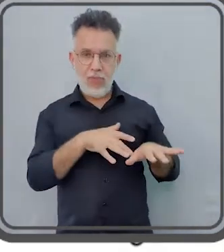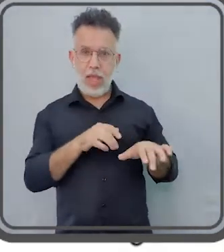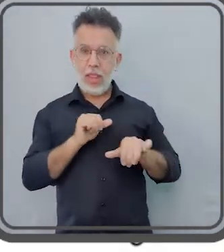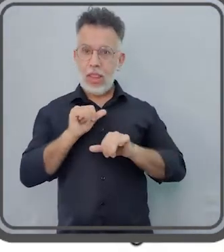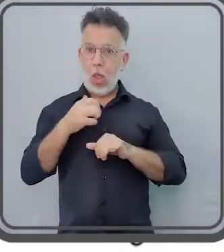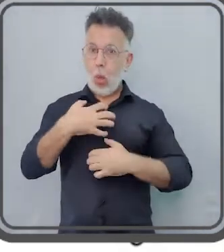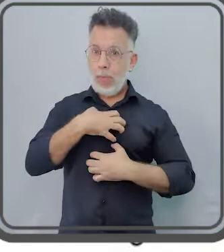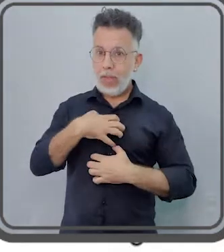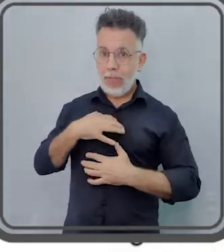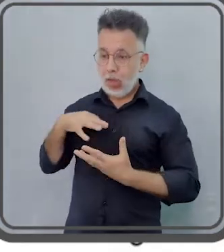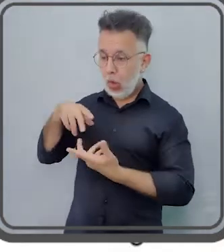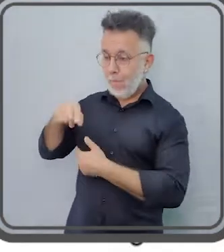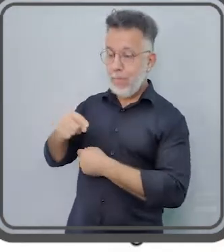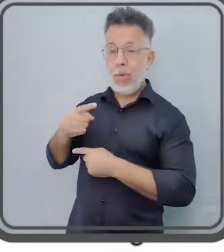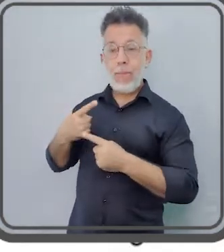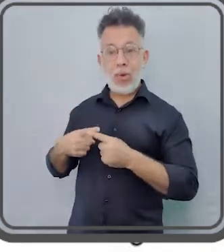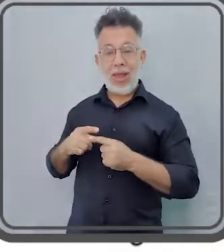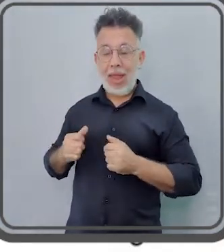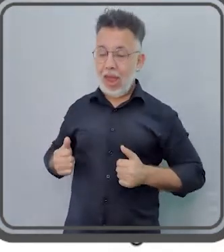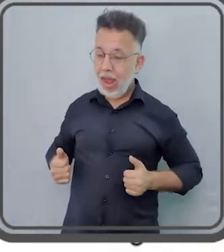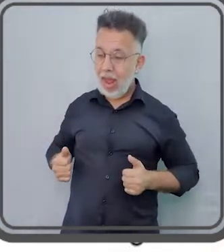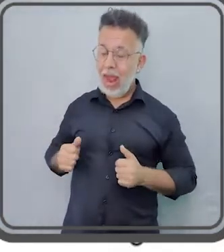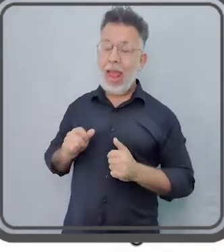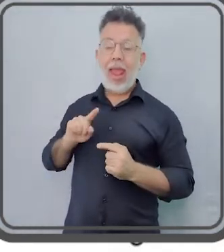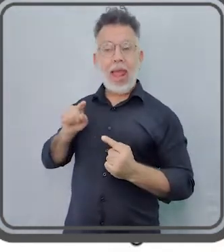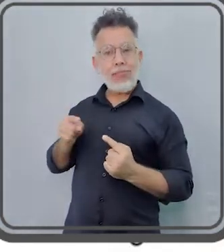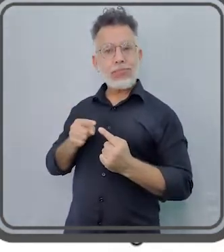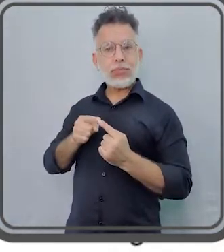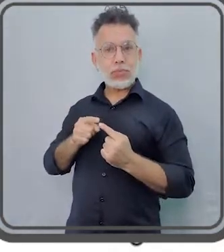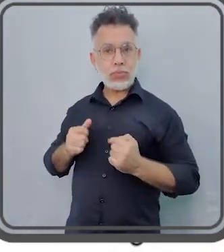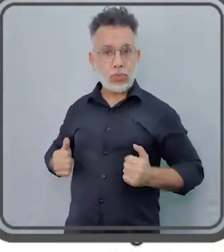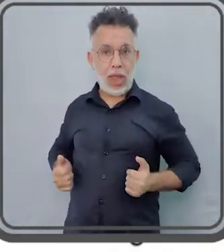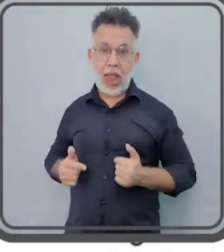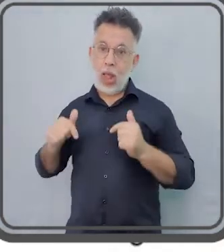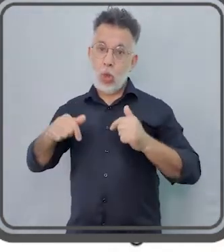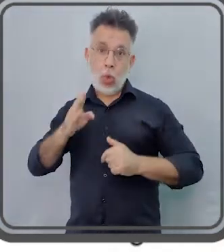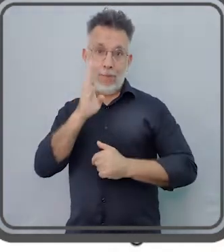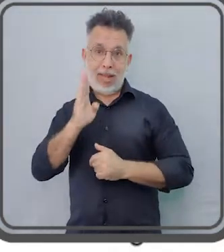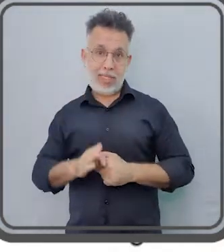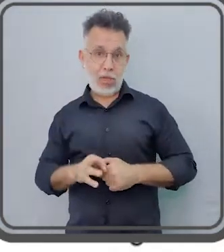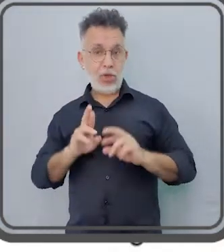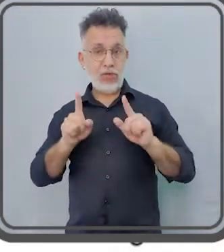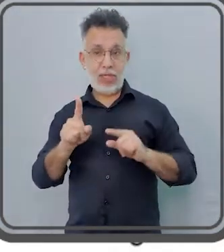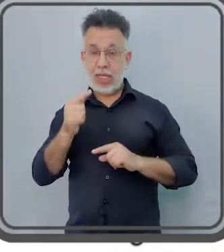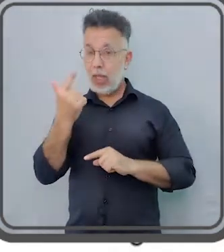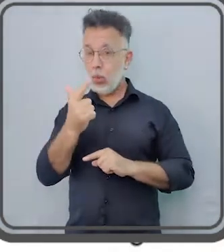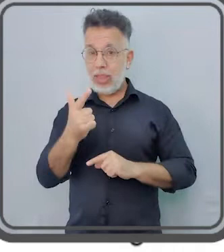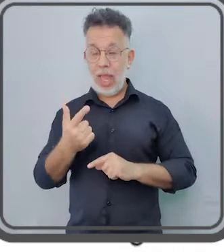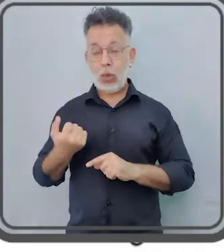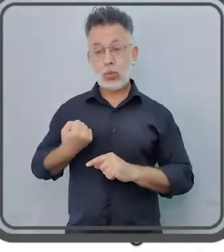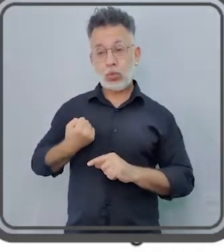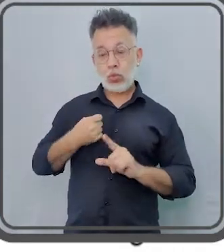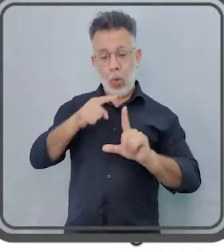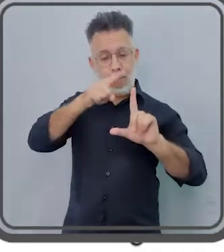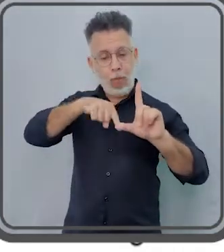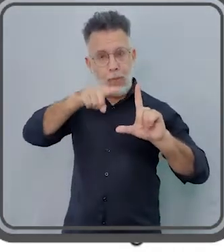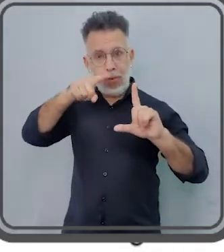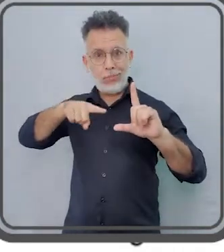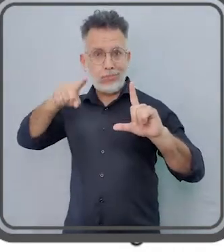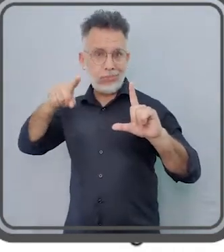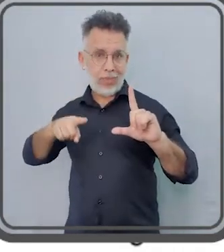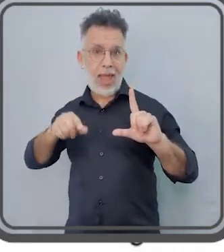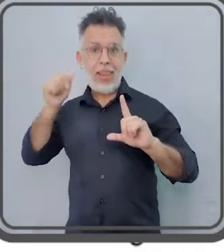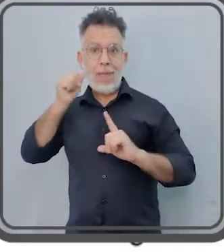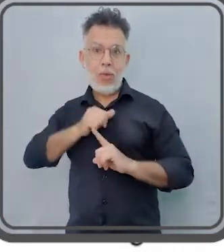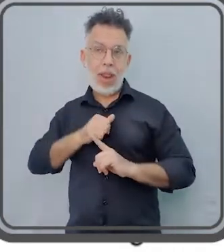No Brasil não é diferente, a gente ainda não tem esses dados de IBGE, se o número de mulheres solteiras é maior do que mulheres casadas, ainda não deve ser. Acho